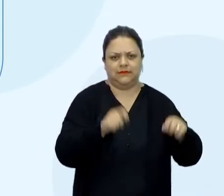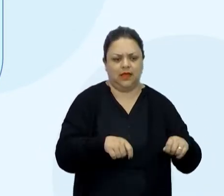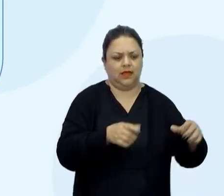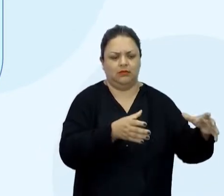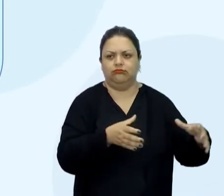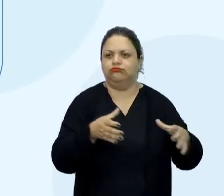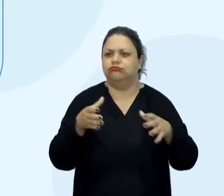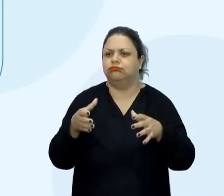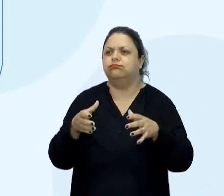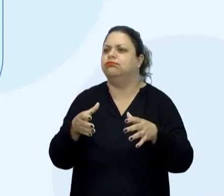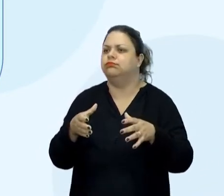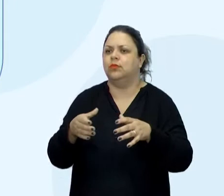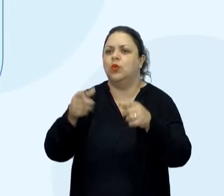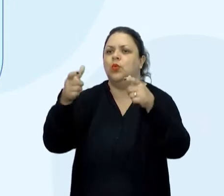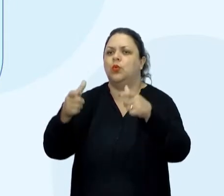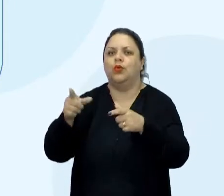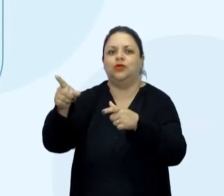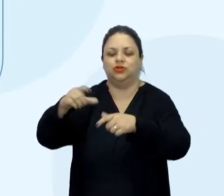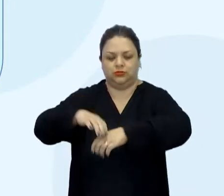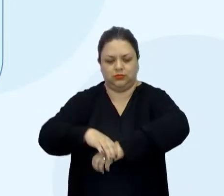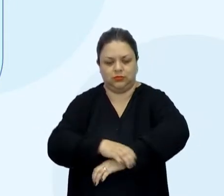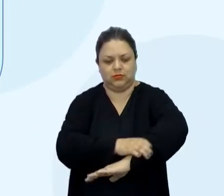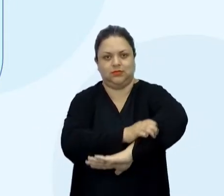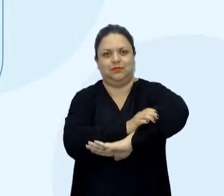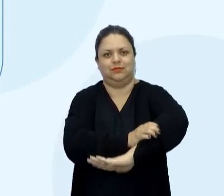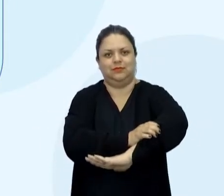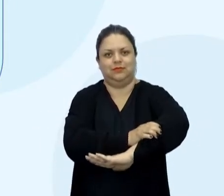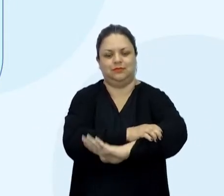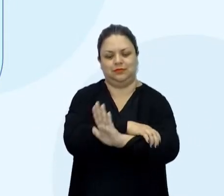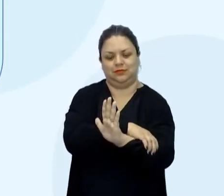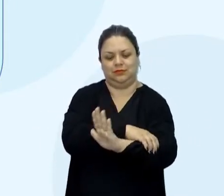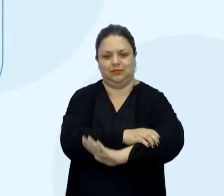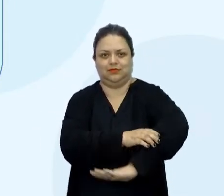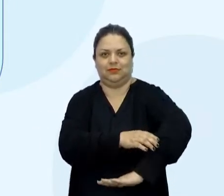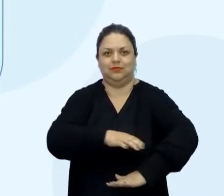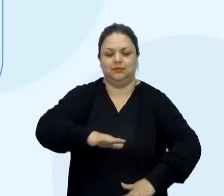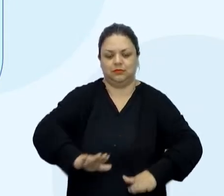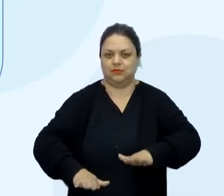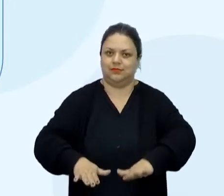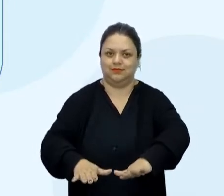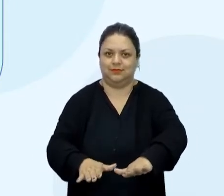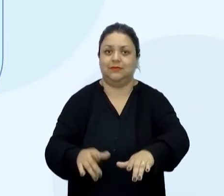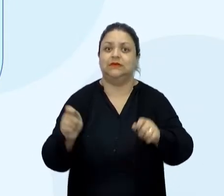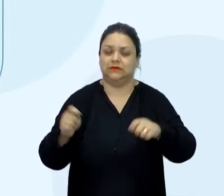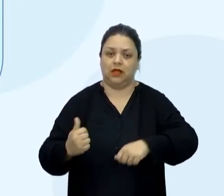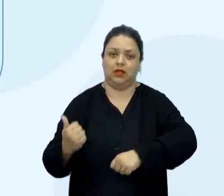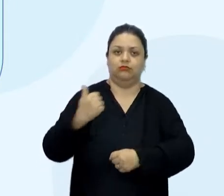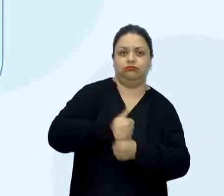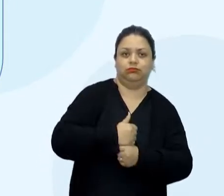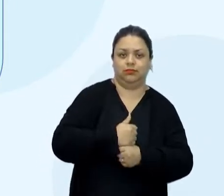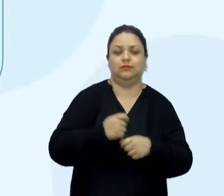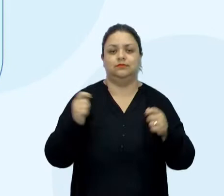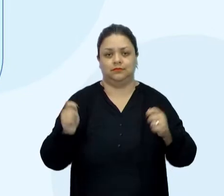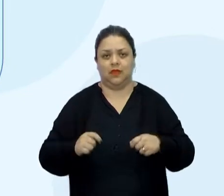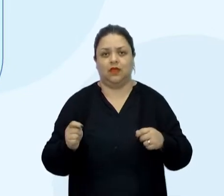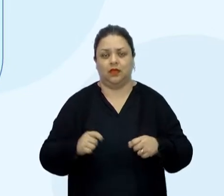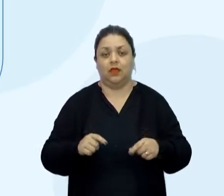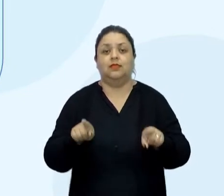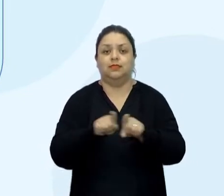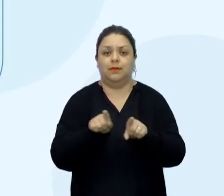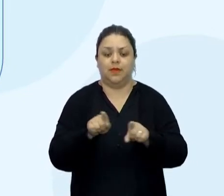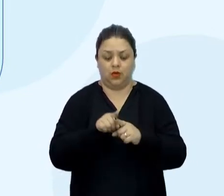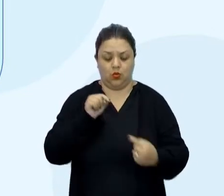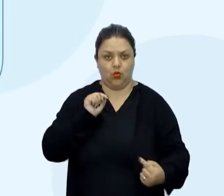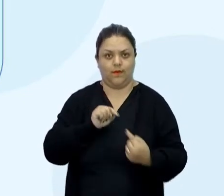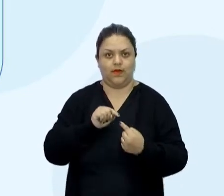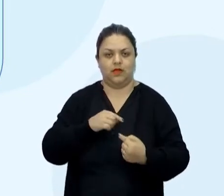por exemplo, tá? E aí ele tem uma biocompatibilidade, quer dizer que seu corpo não vai rejeitar aquele material,